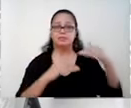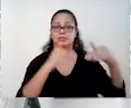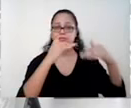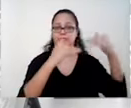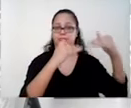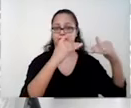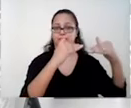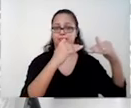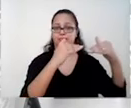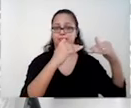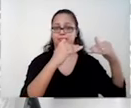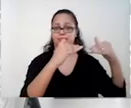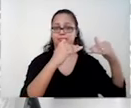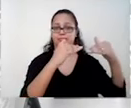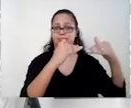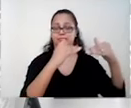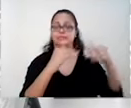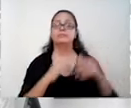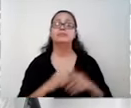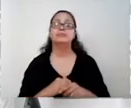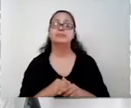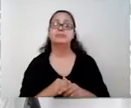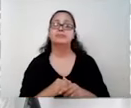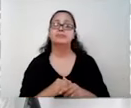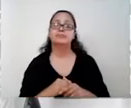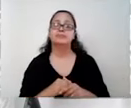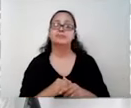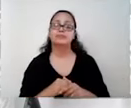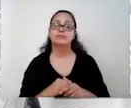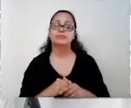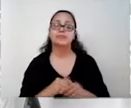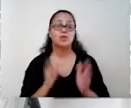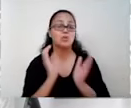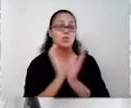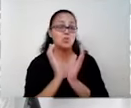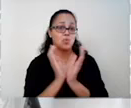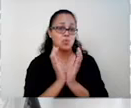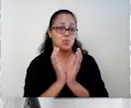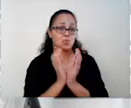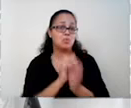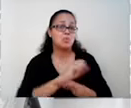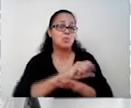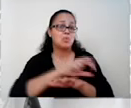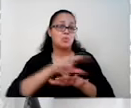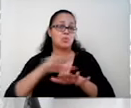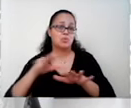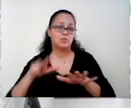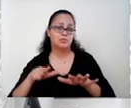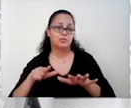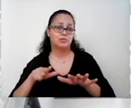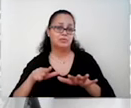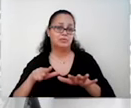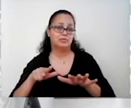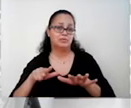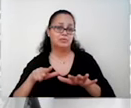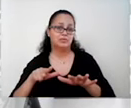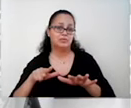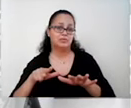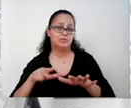artrópodes. Dentro dos artrópodes, o grupo mais numeroso que tem maior biodiversidade são